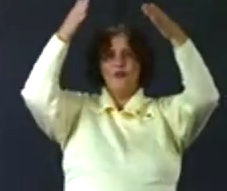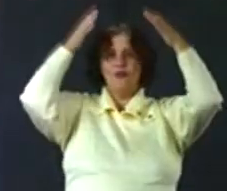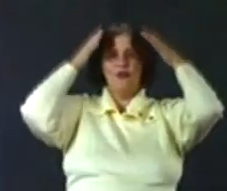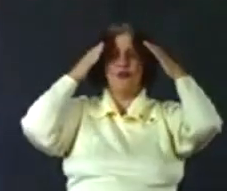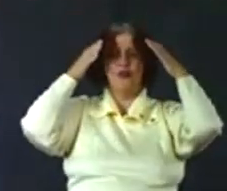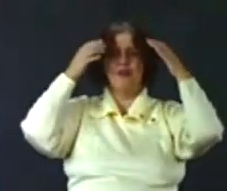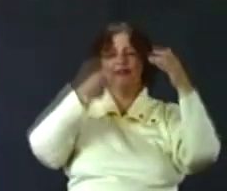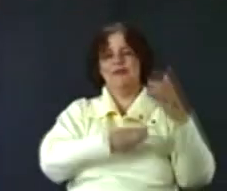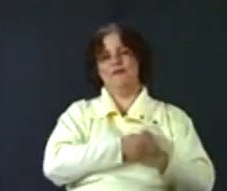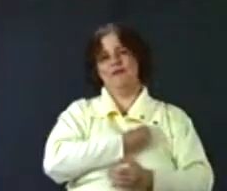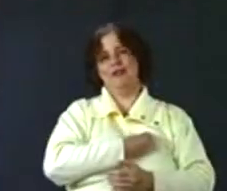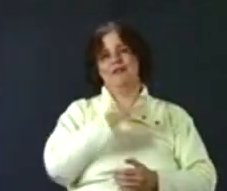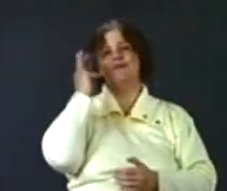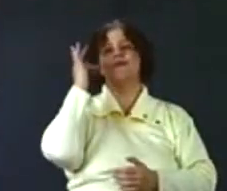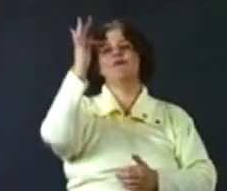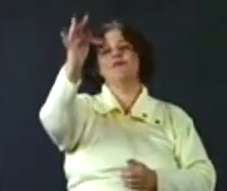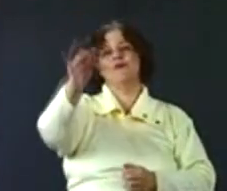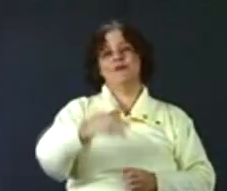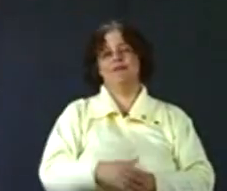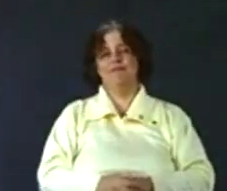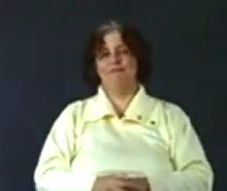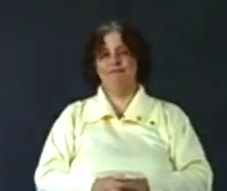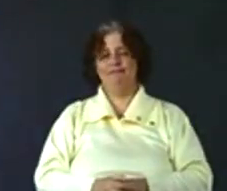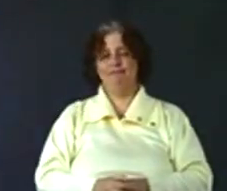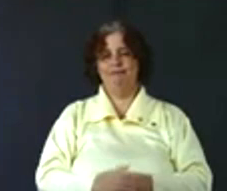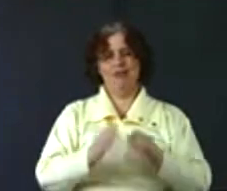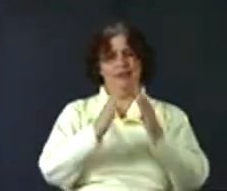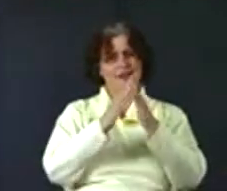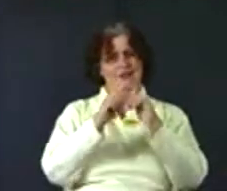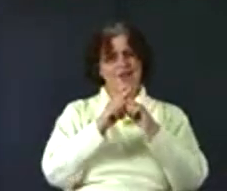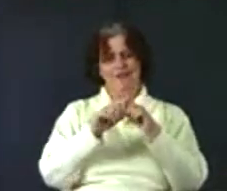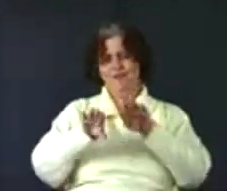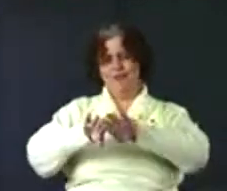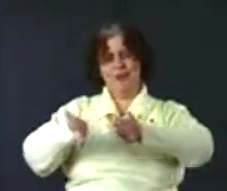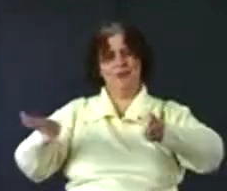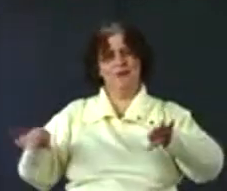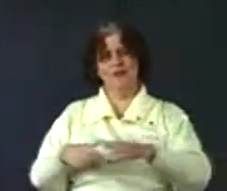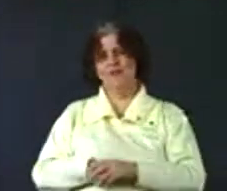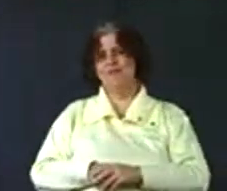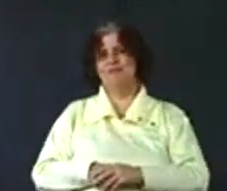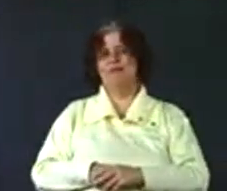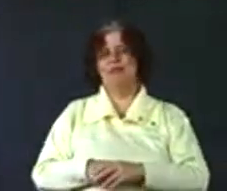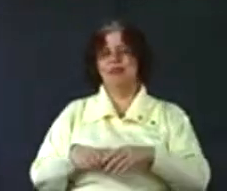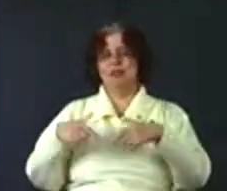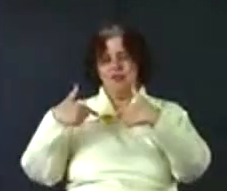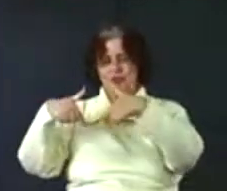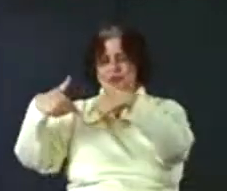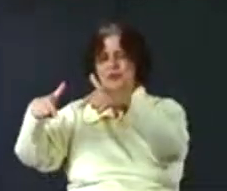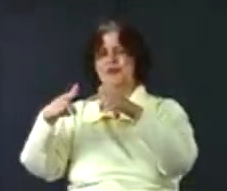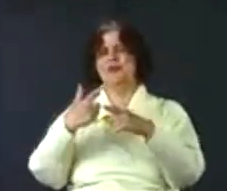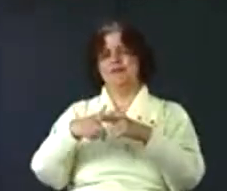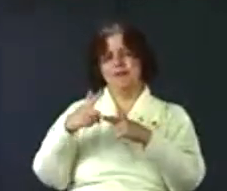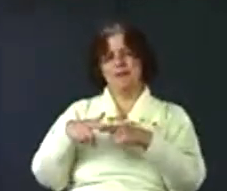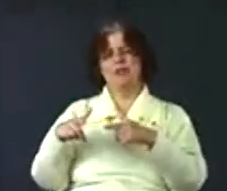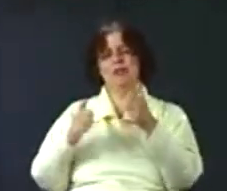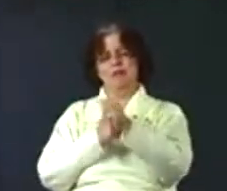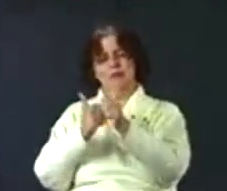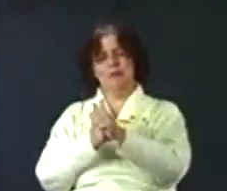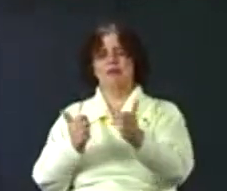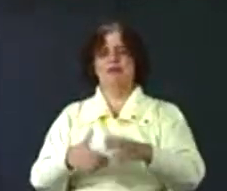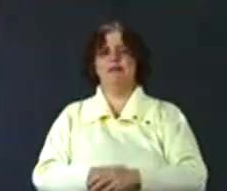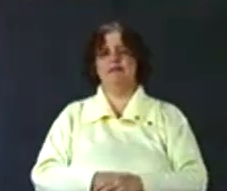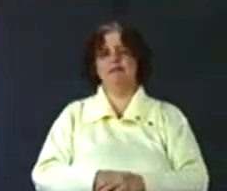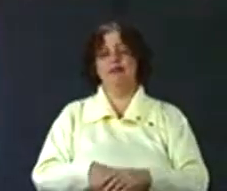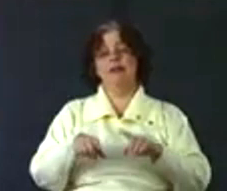não está isenta de passar por provas e tribulações. A igreja não está isenta de perseguições. Mas o Senhor